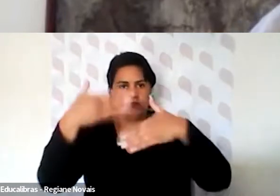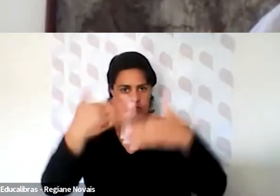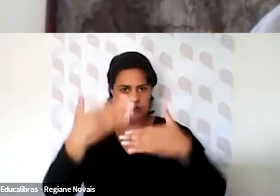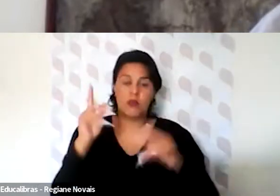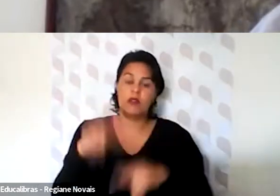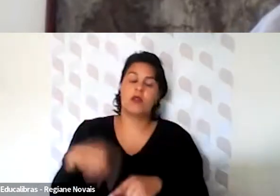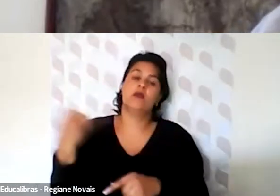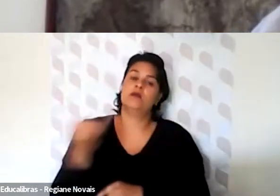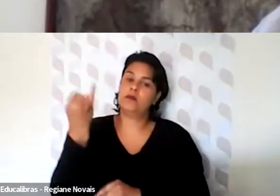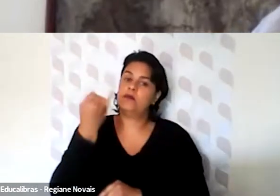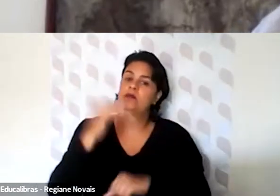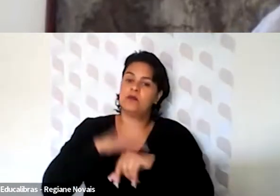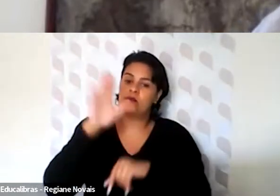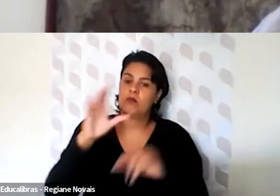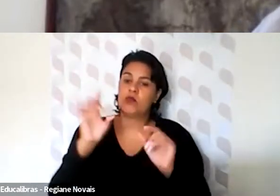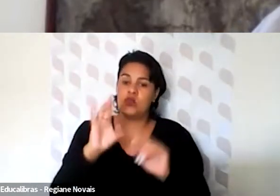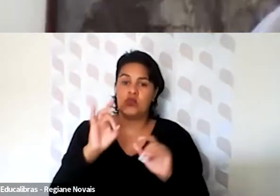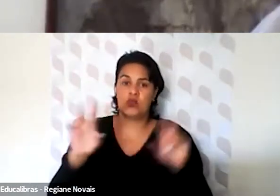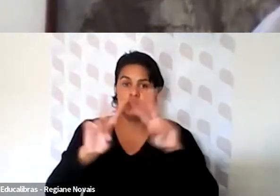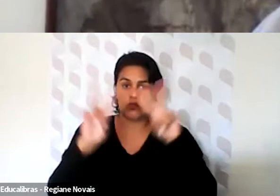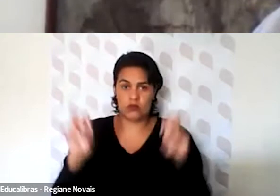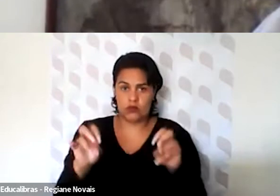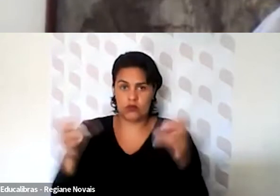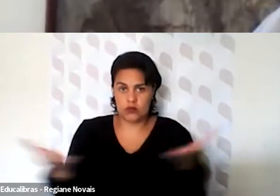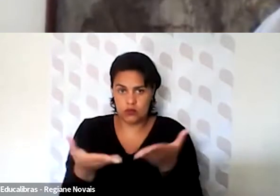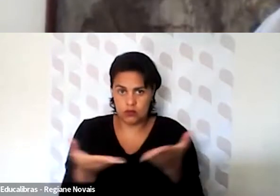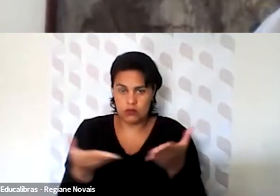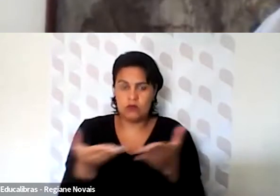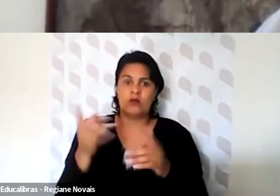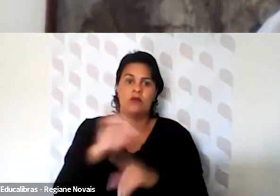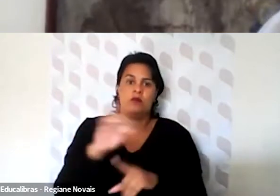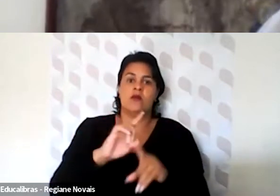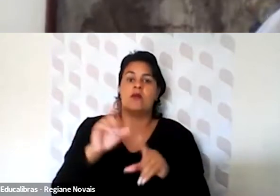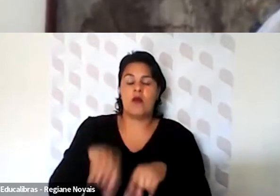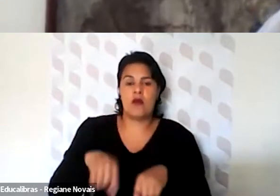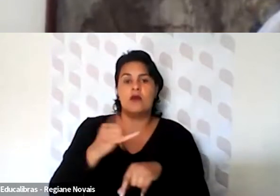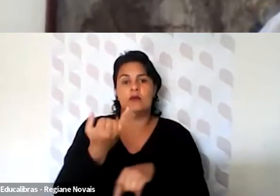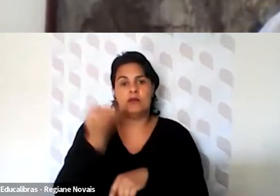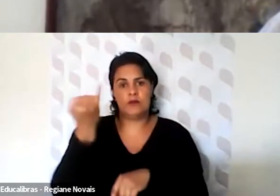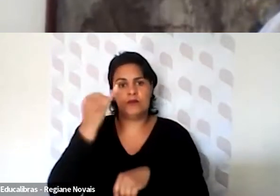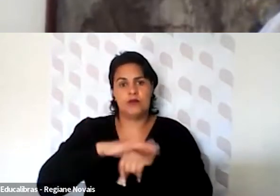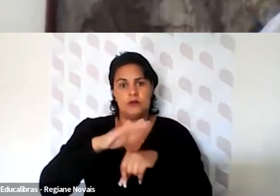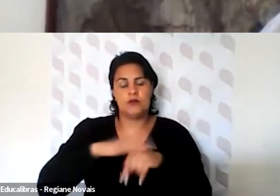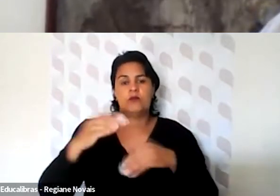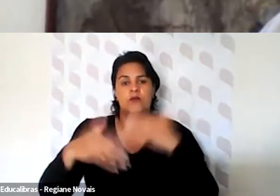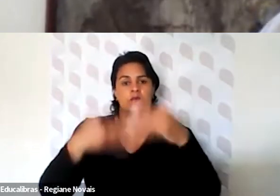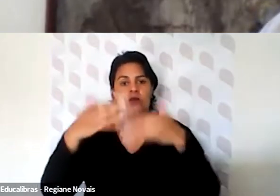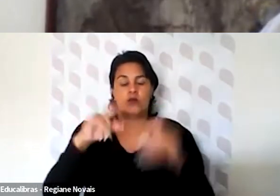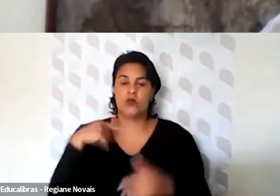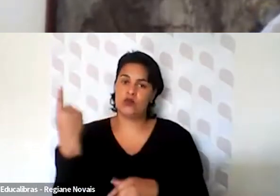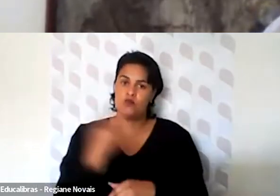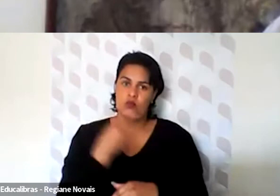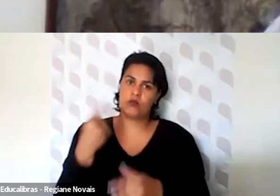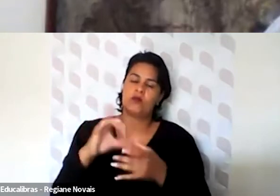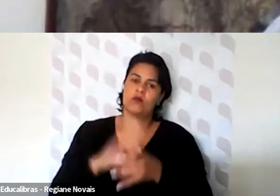só para os temas que nós estamos falando aqui, mas é essencial para a nossa democracia. Não há como fazer avanços nessa agenda que nós estamos